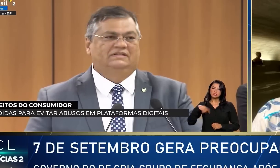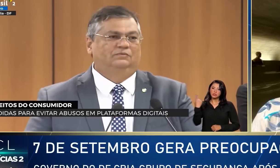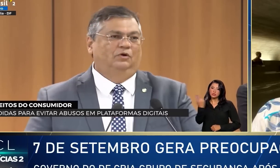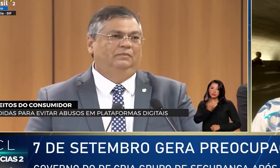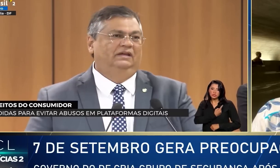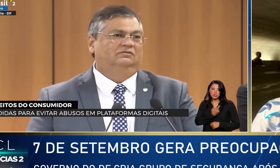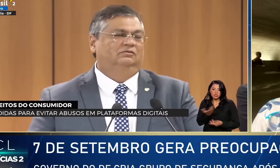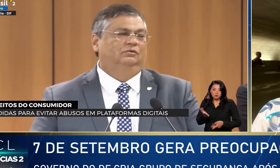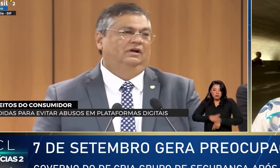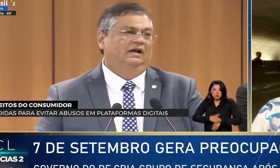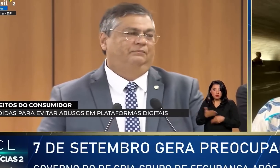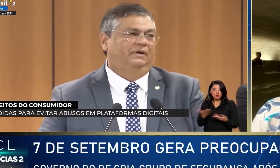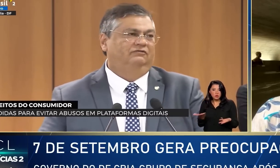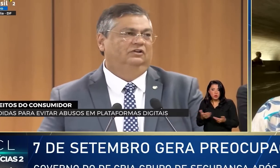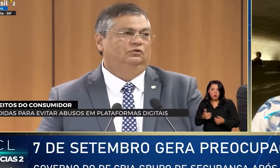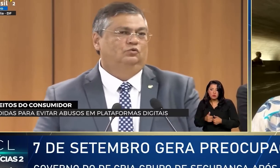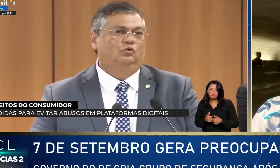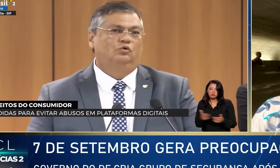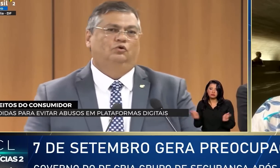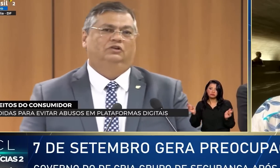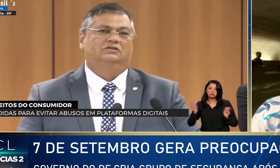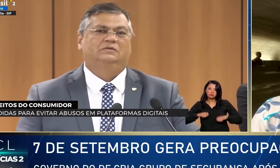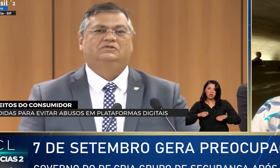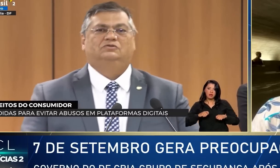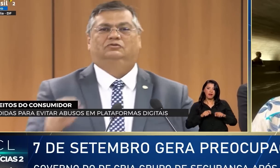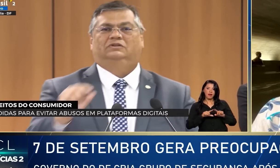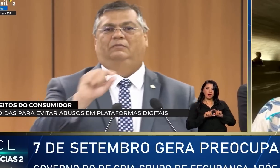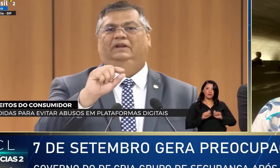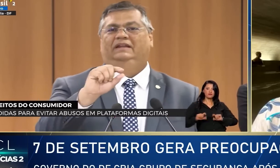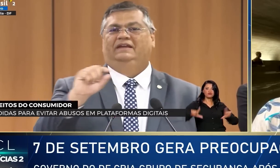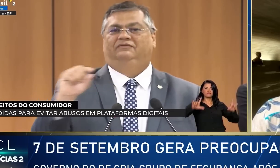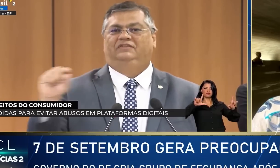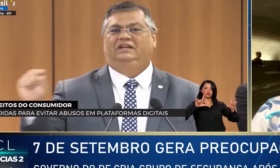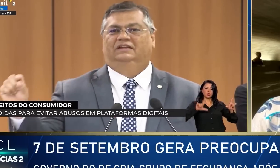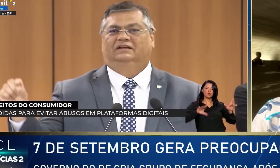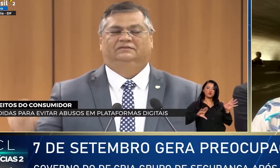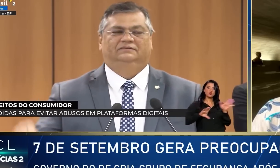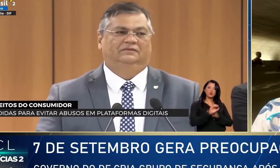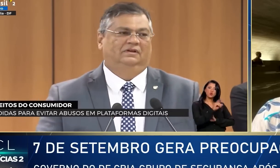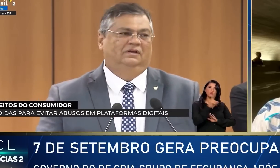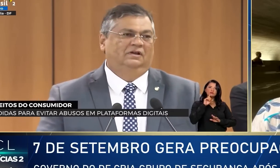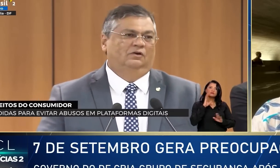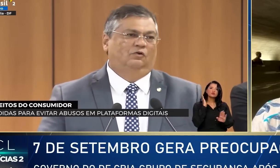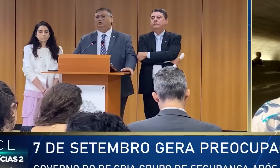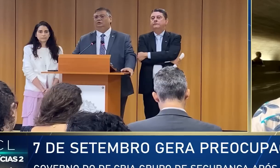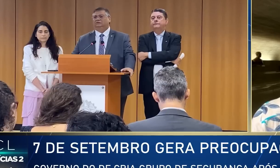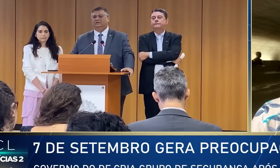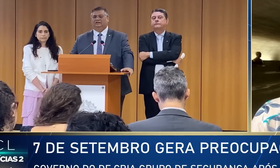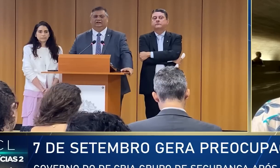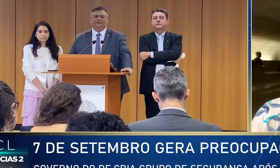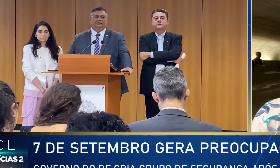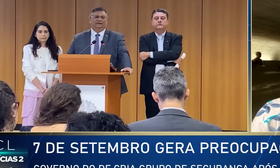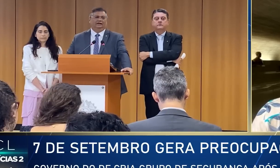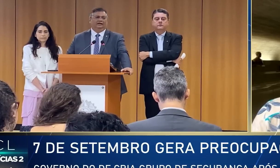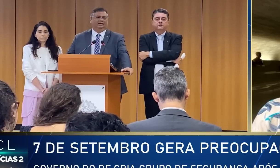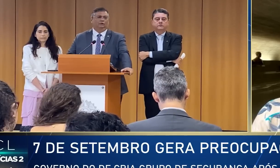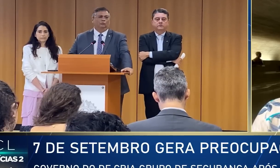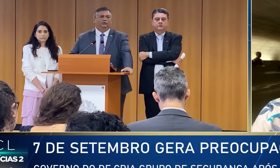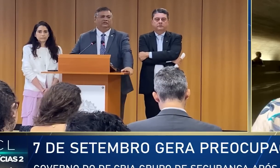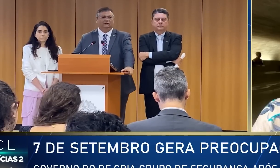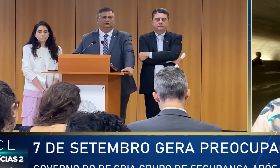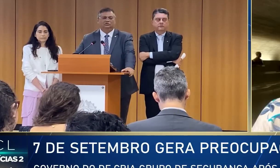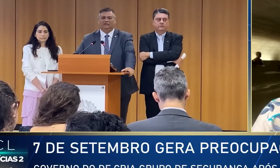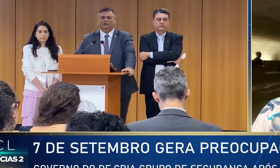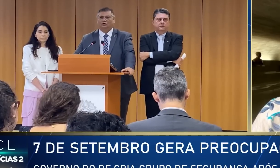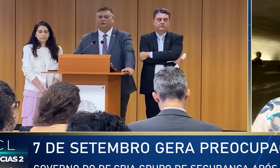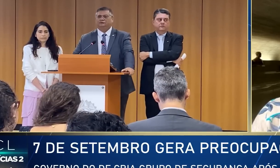da extrema-direita, para ver o que eles estão tramando. E estão monitorando e estão vendo que eles estão tentando tramar alguma coisa. Então, é claro